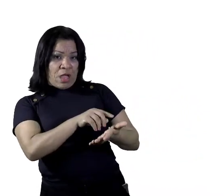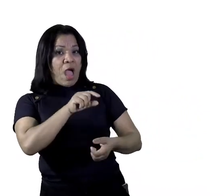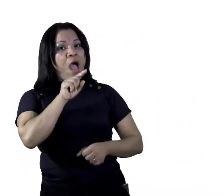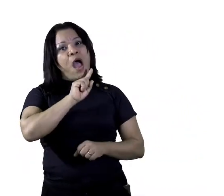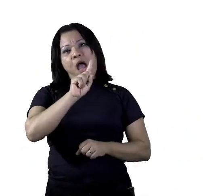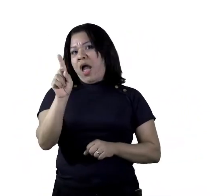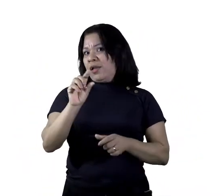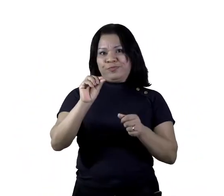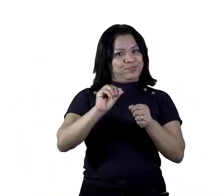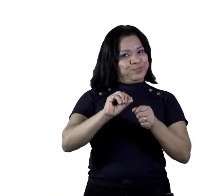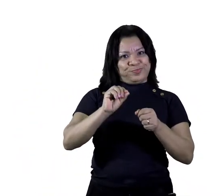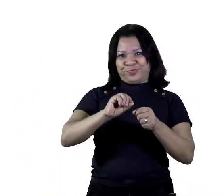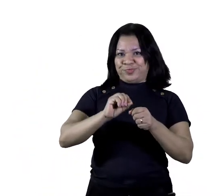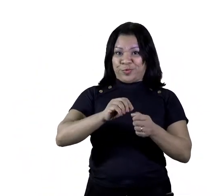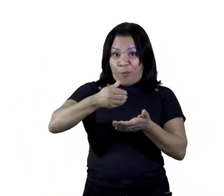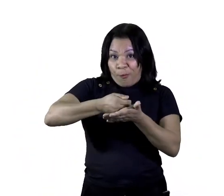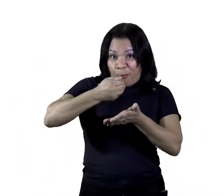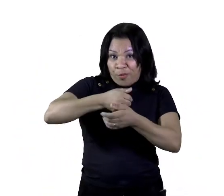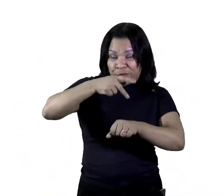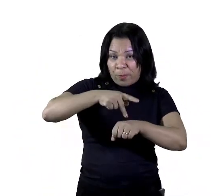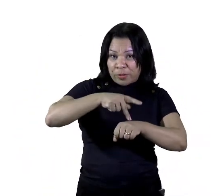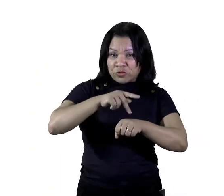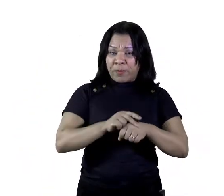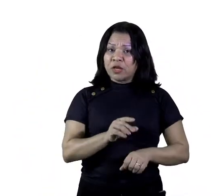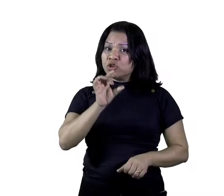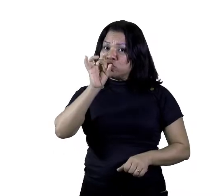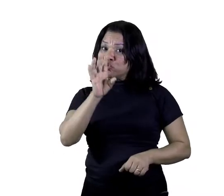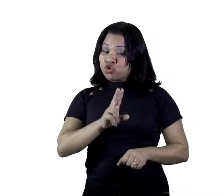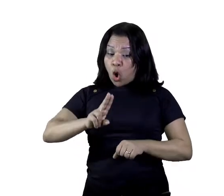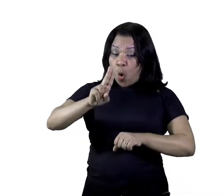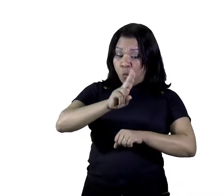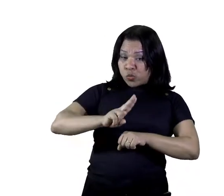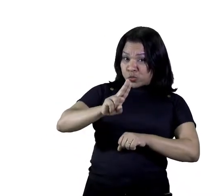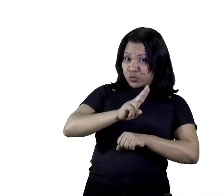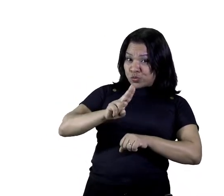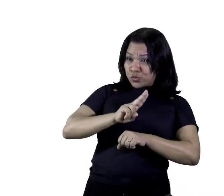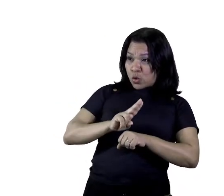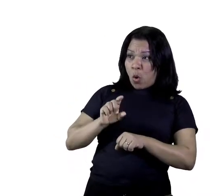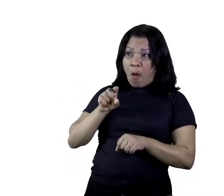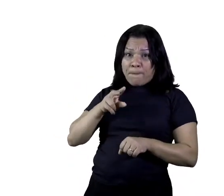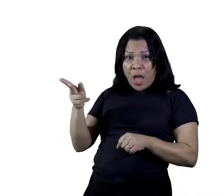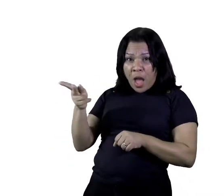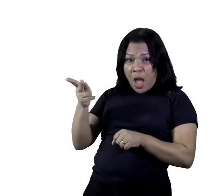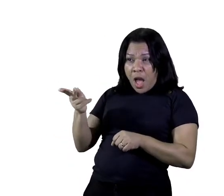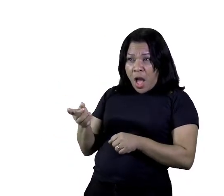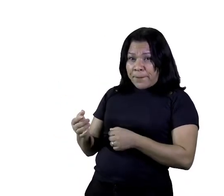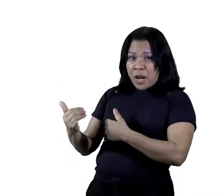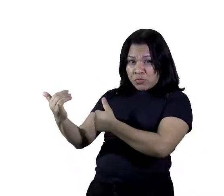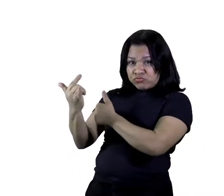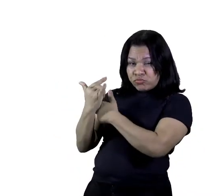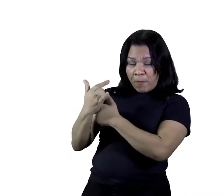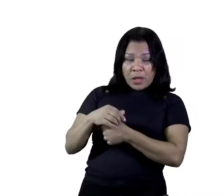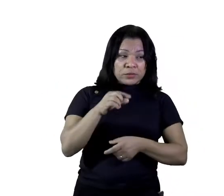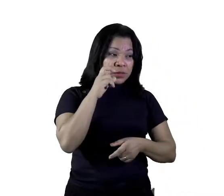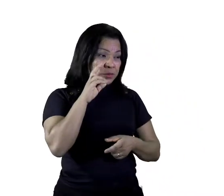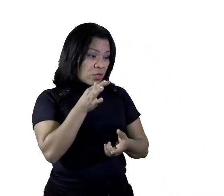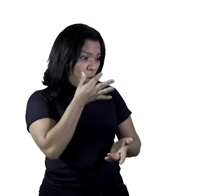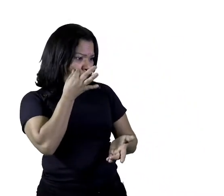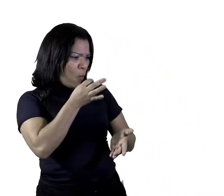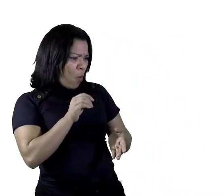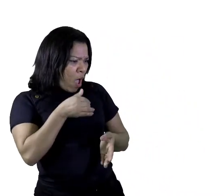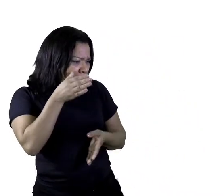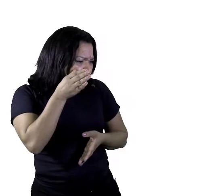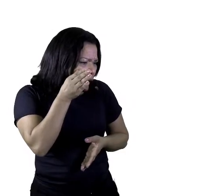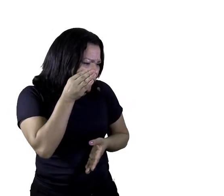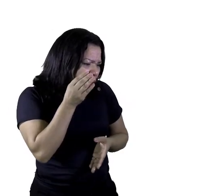si. Ali era foi uma maneira que ele utilizou para chamar a atenção daquele casal, para que eles ficassem interessados em descobrir